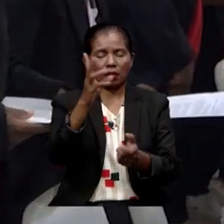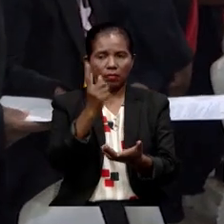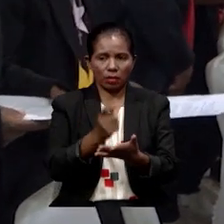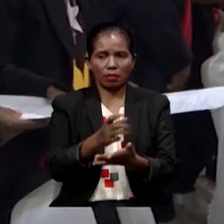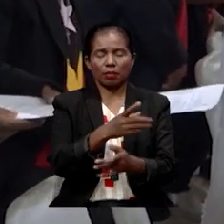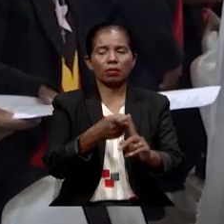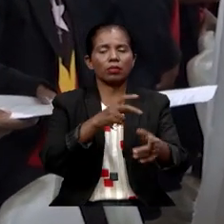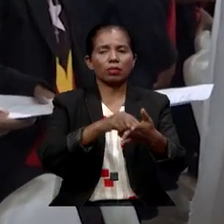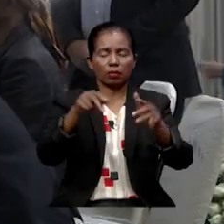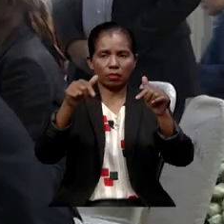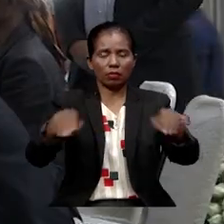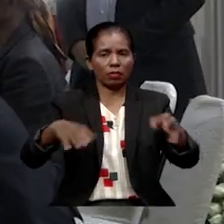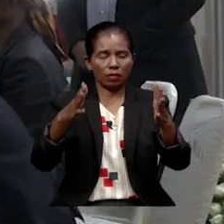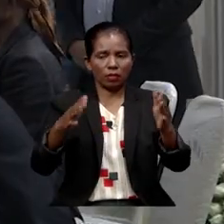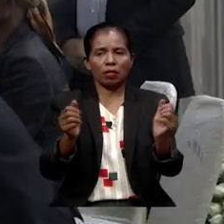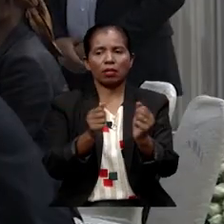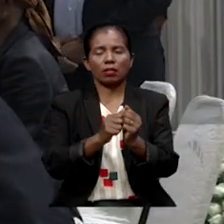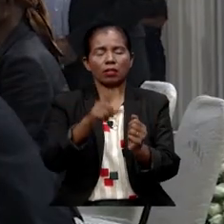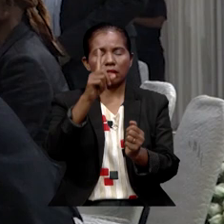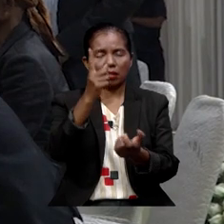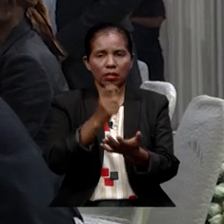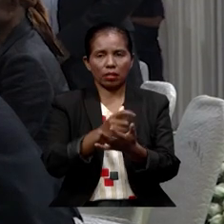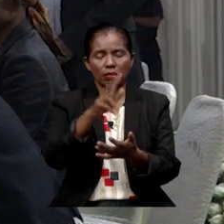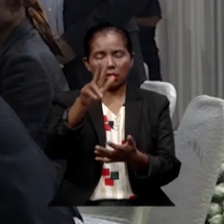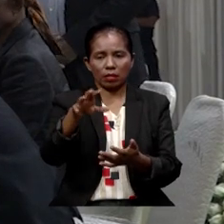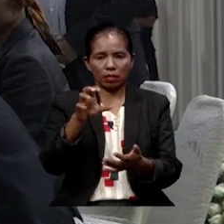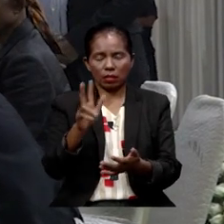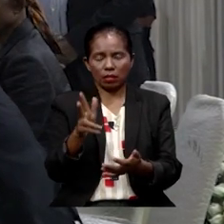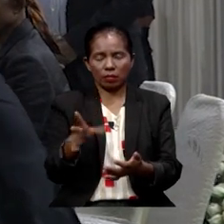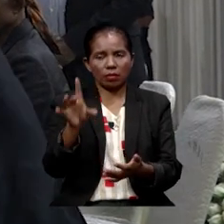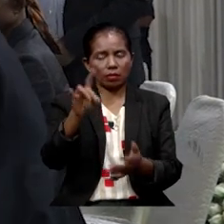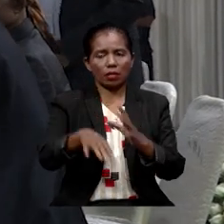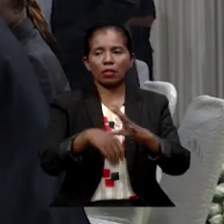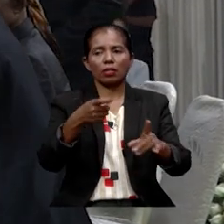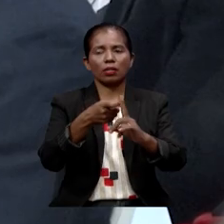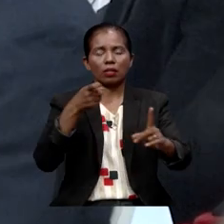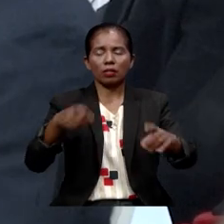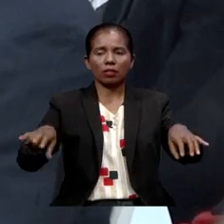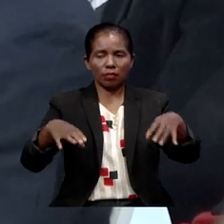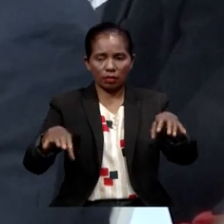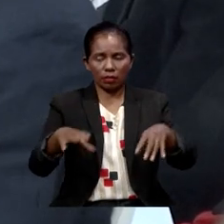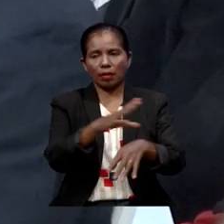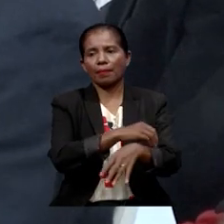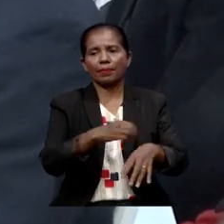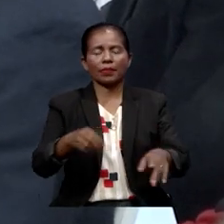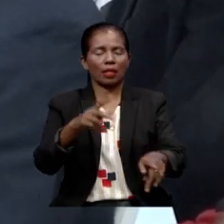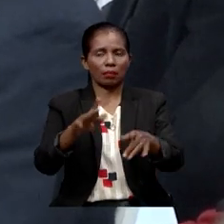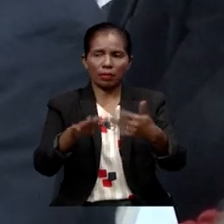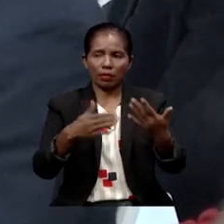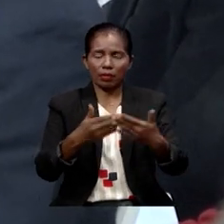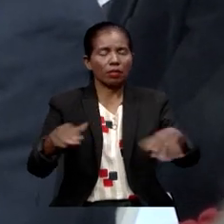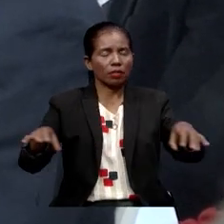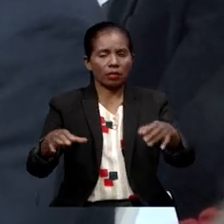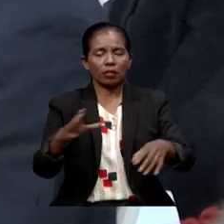o seu número né, trabalhador a muito carinho ida a Tostolo, tono recém rito, macalai sai ou não o sistema, no trabalhador Hirakne,